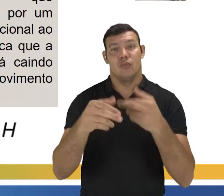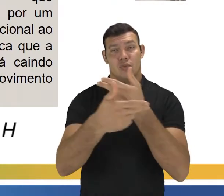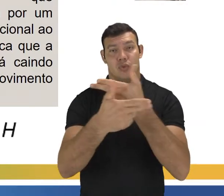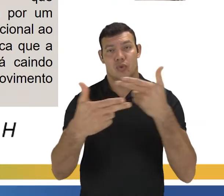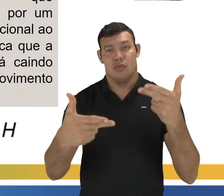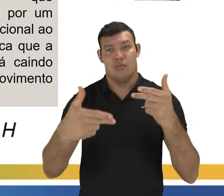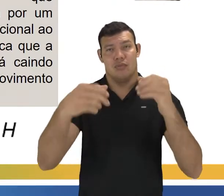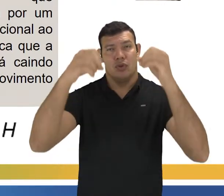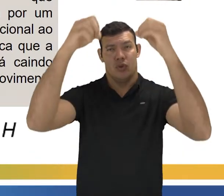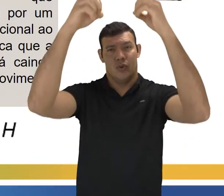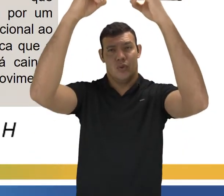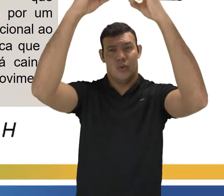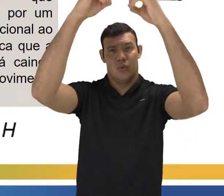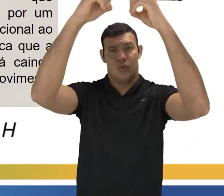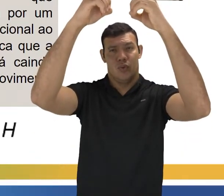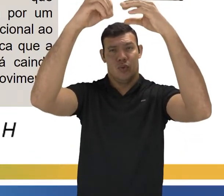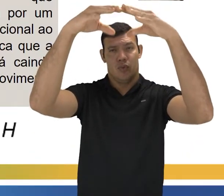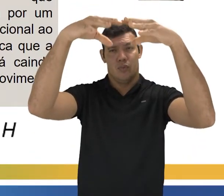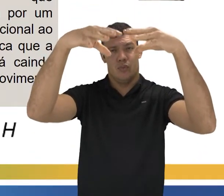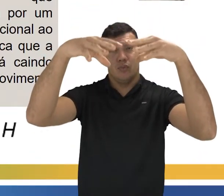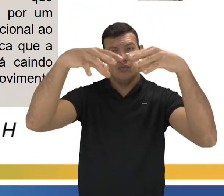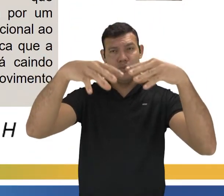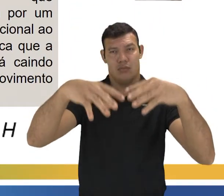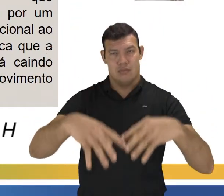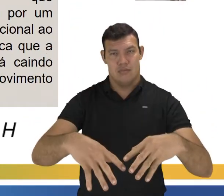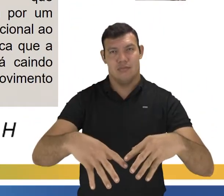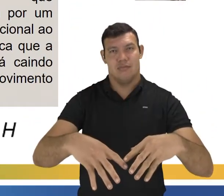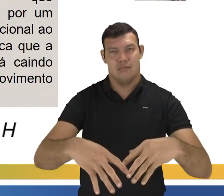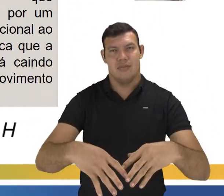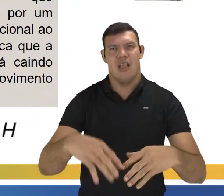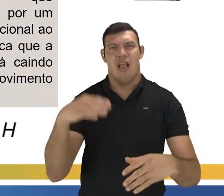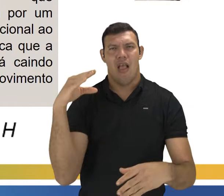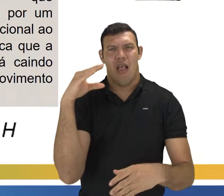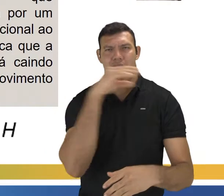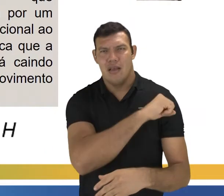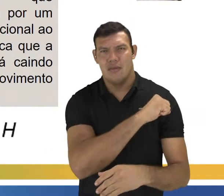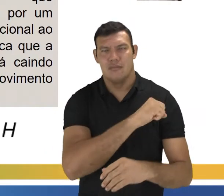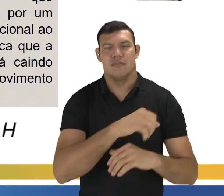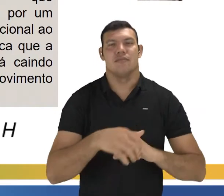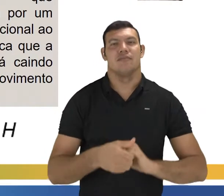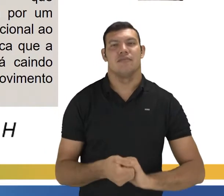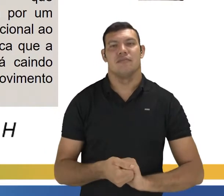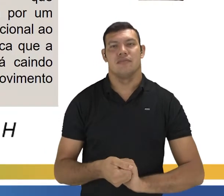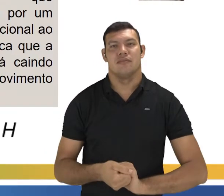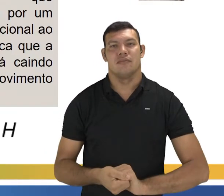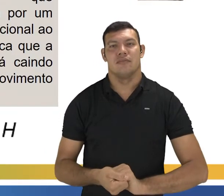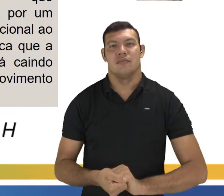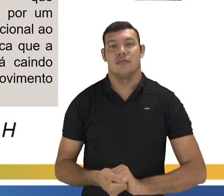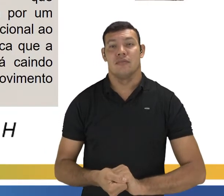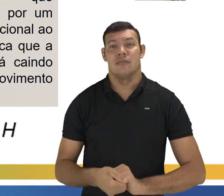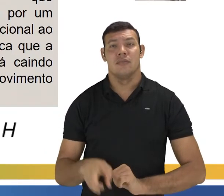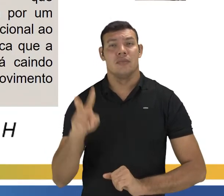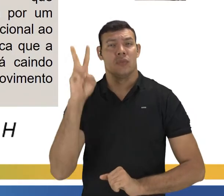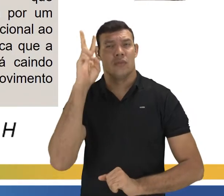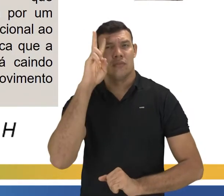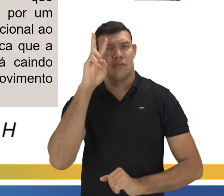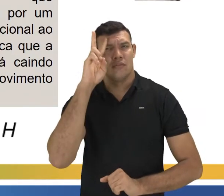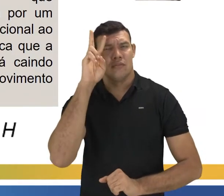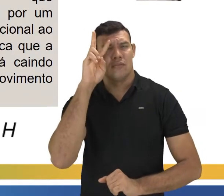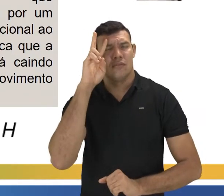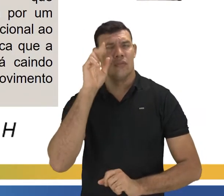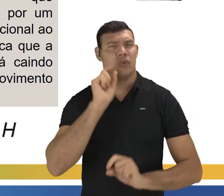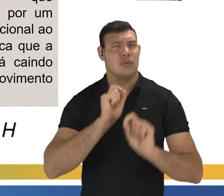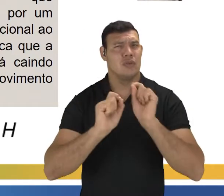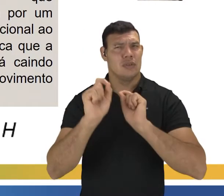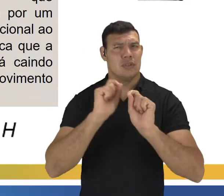indica que a cada instante o corpo estará caindo em um espaço maior e seu movimento é acelerado